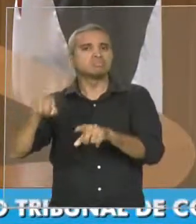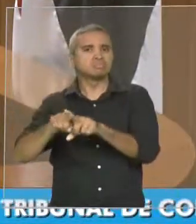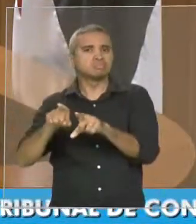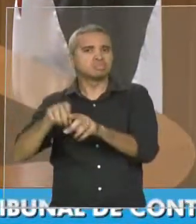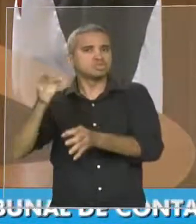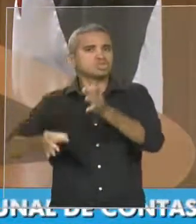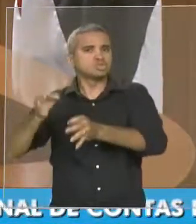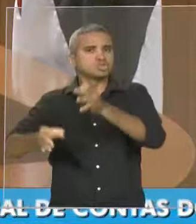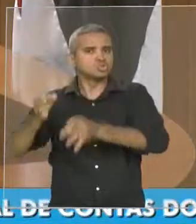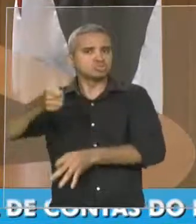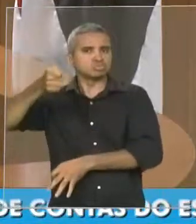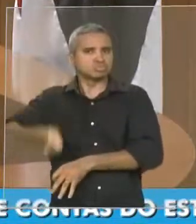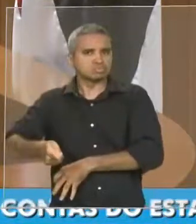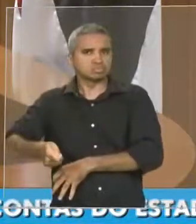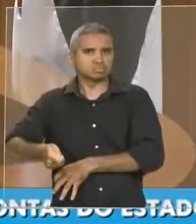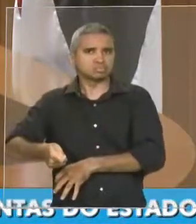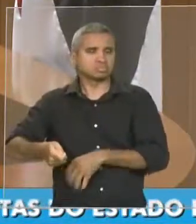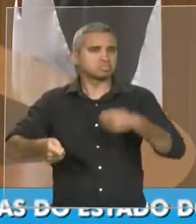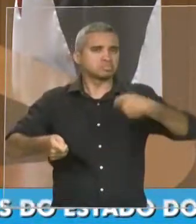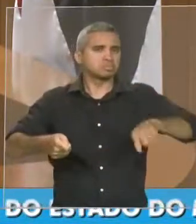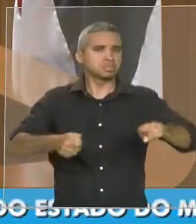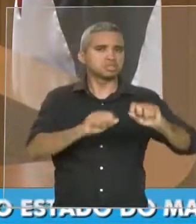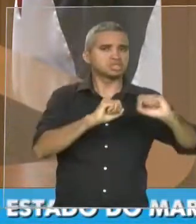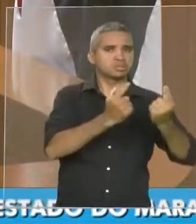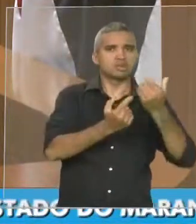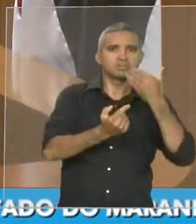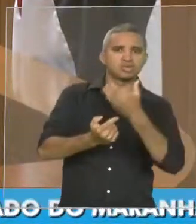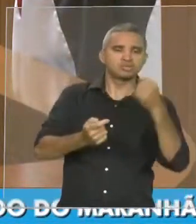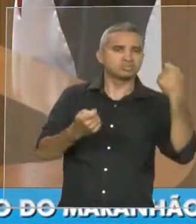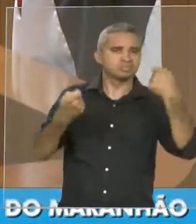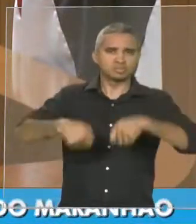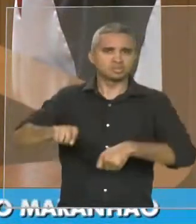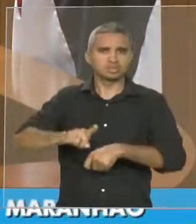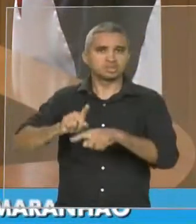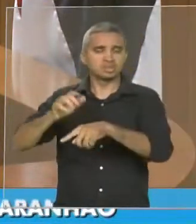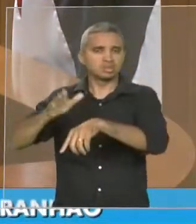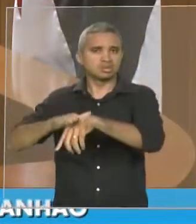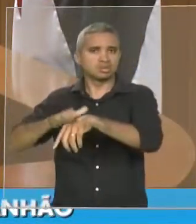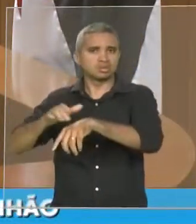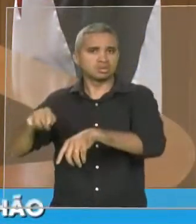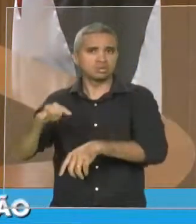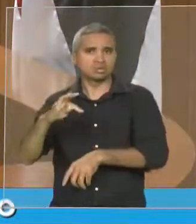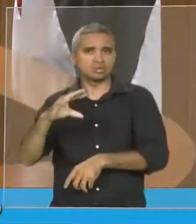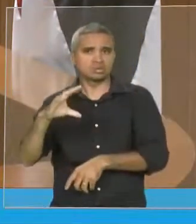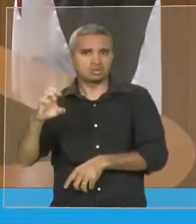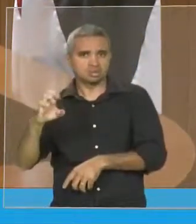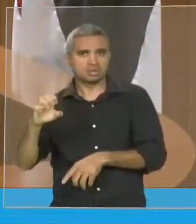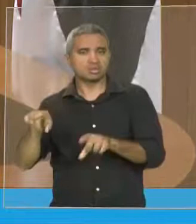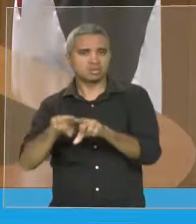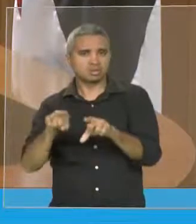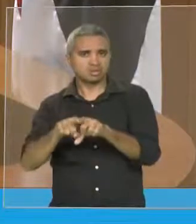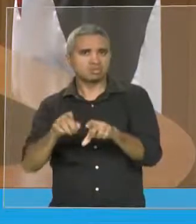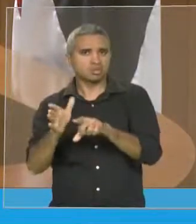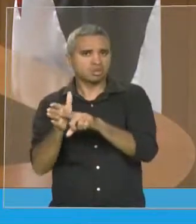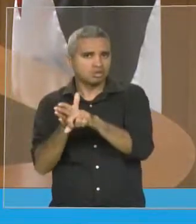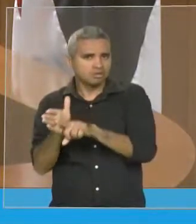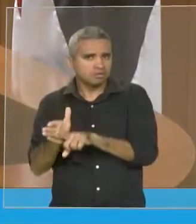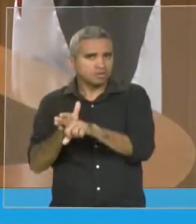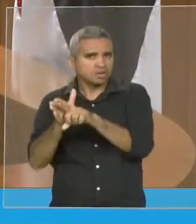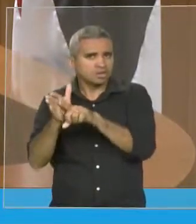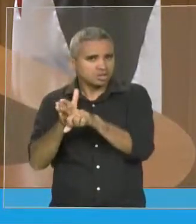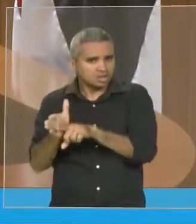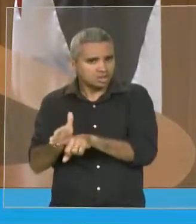julga as contas dos ordenadores de despesa e, mais ainda, a fiscalização de ofício, aquela